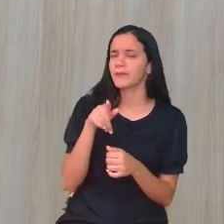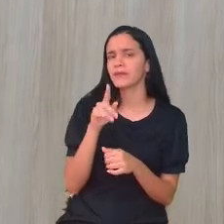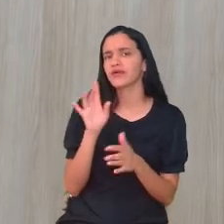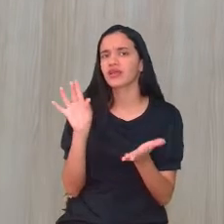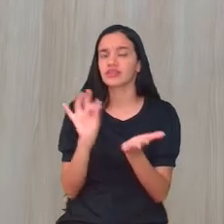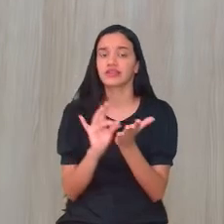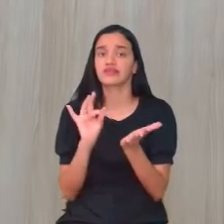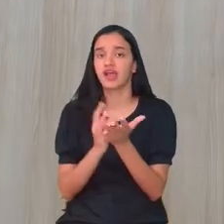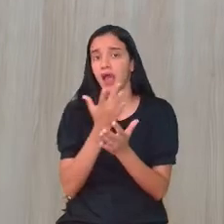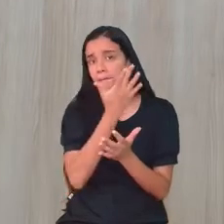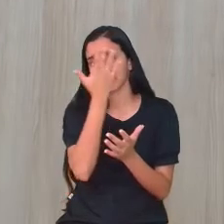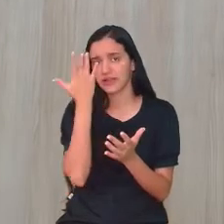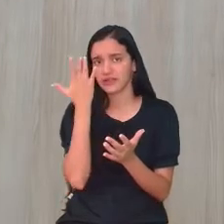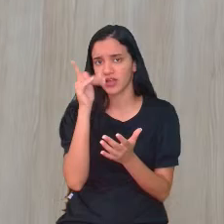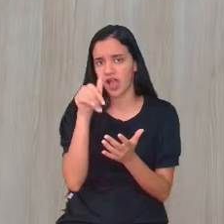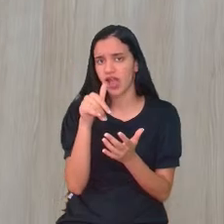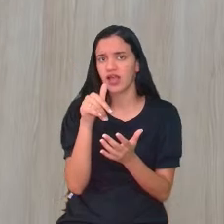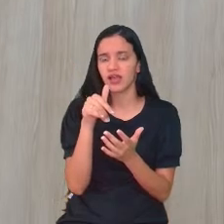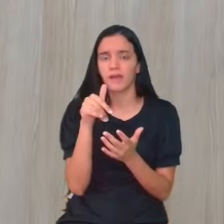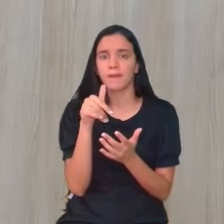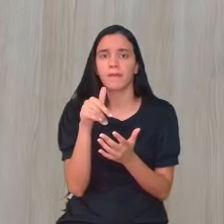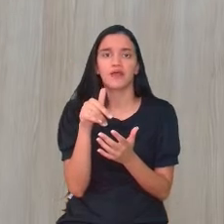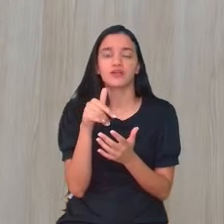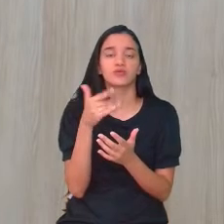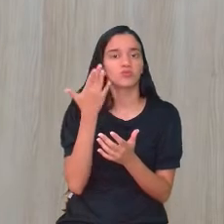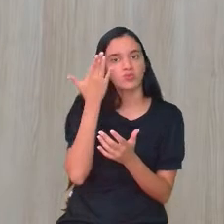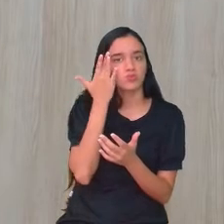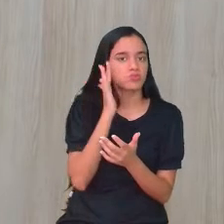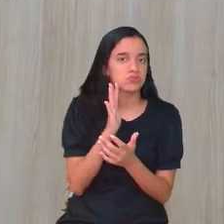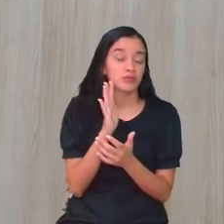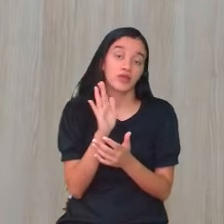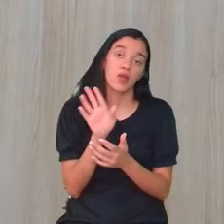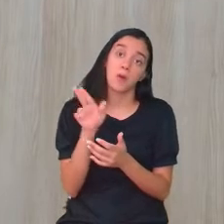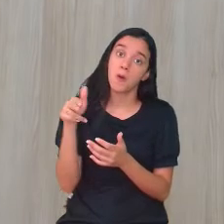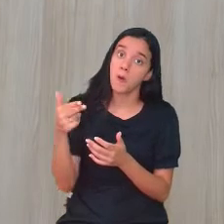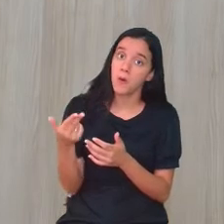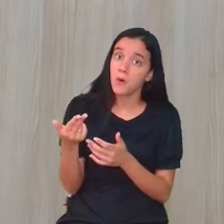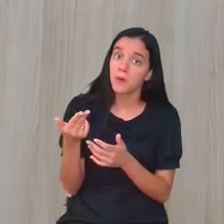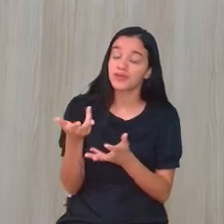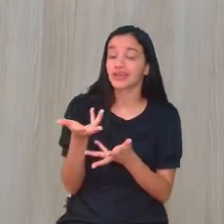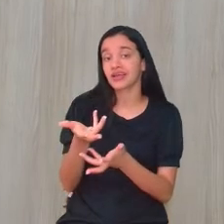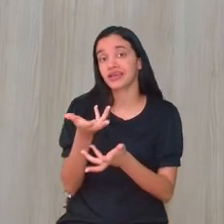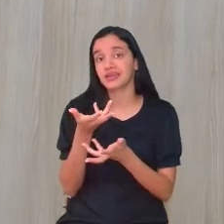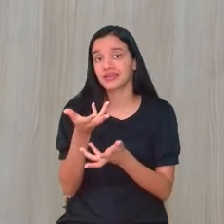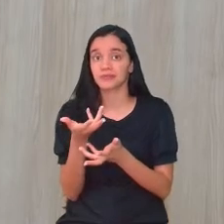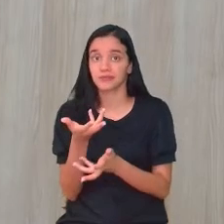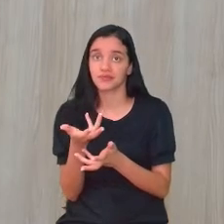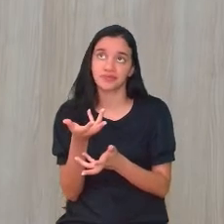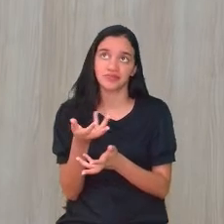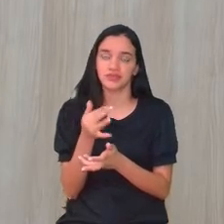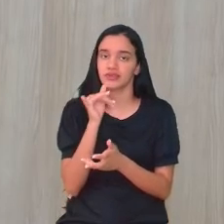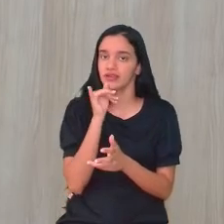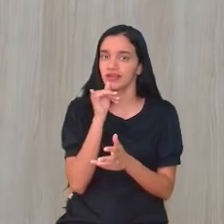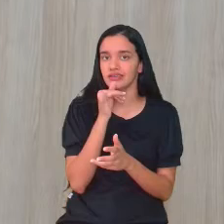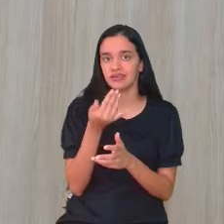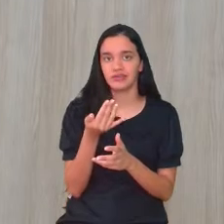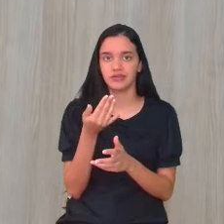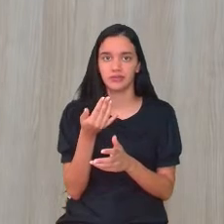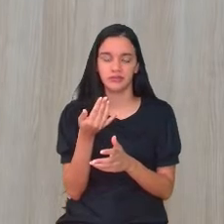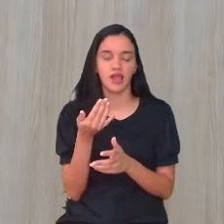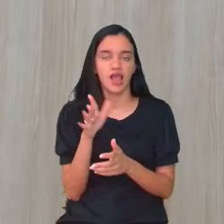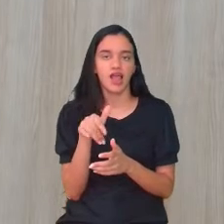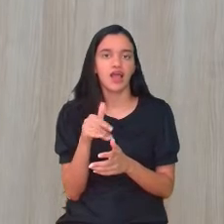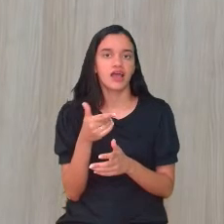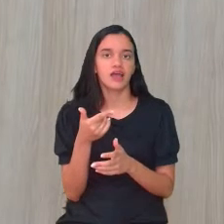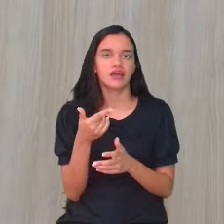realidade aquela pessoa ela está mal intencionada, ou ela está querendo assim